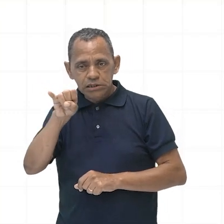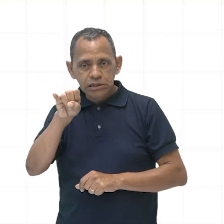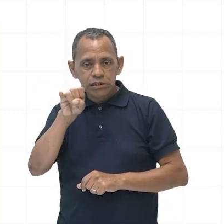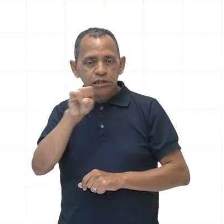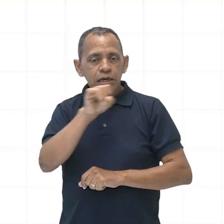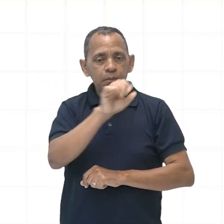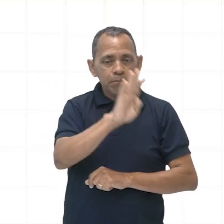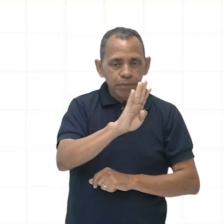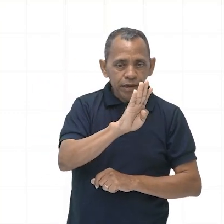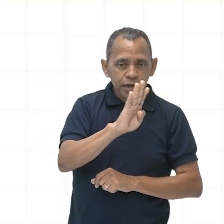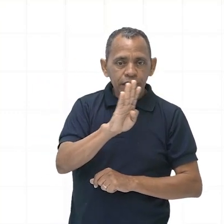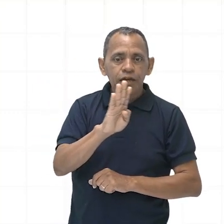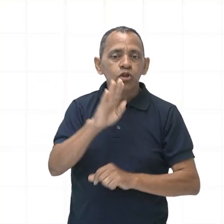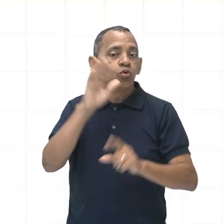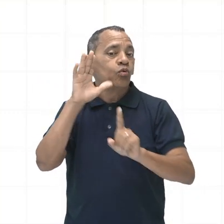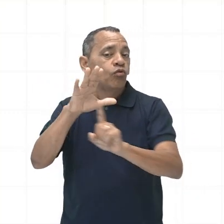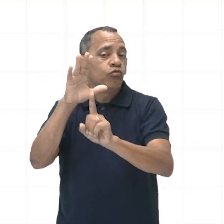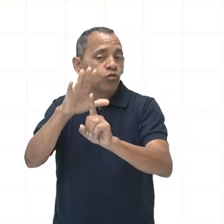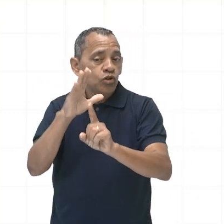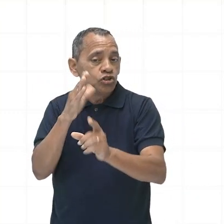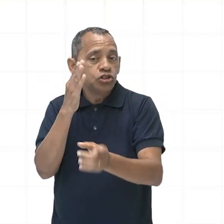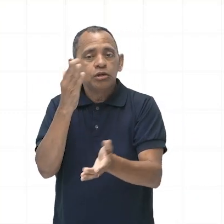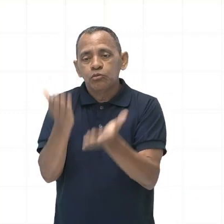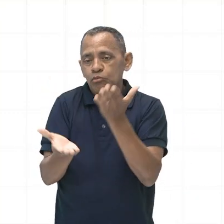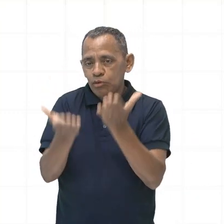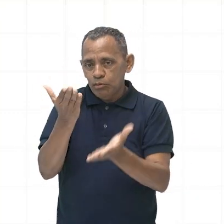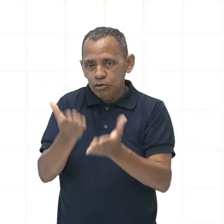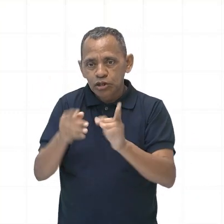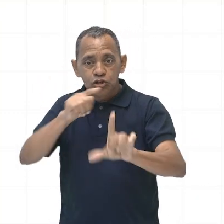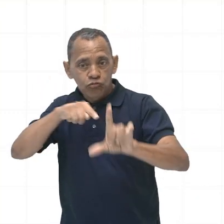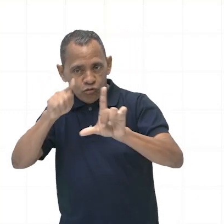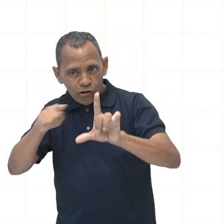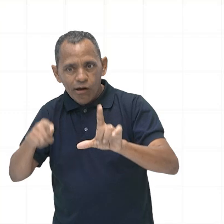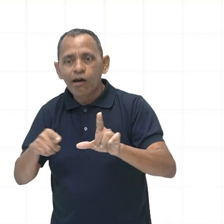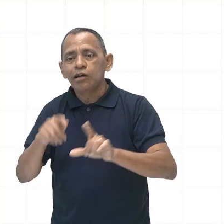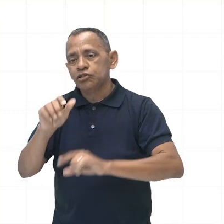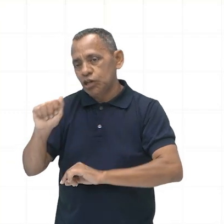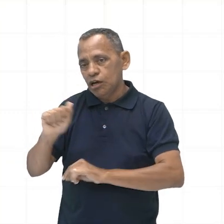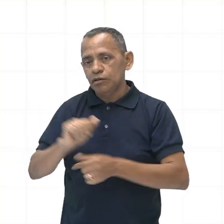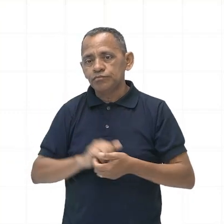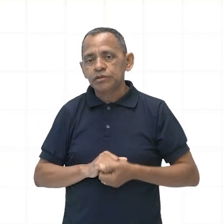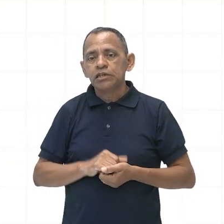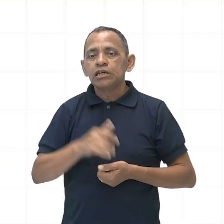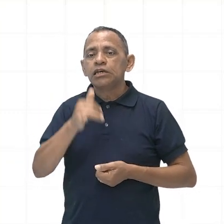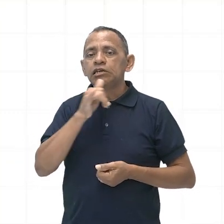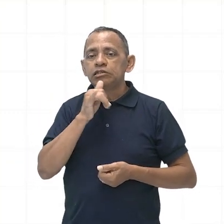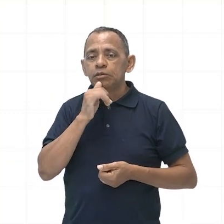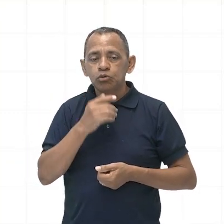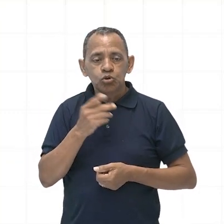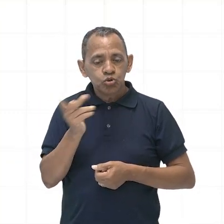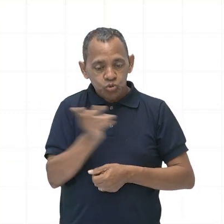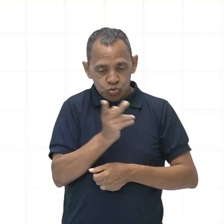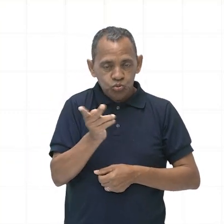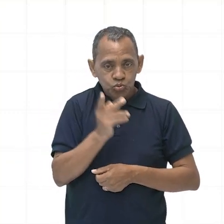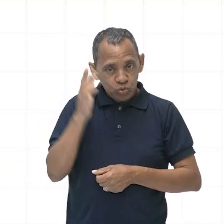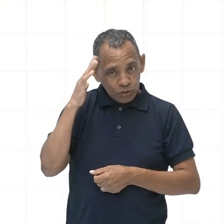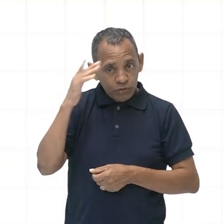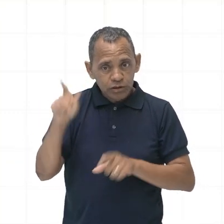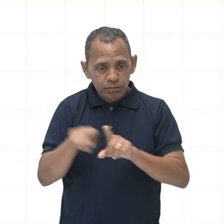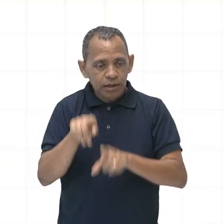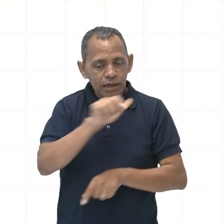não afeta a probabilidade de A. No caso de dois eventos independentes, A e B,